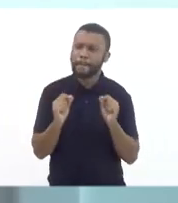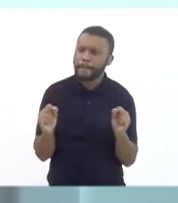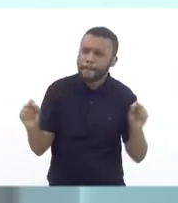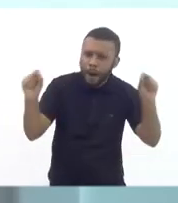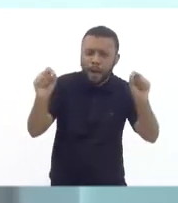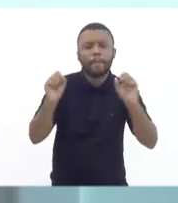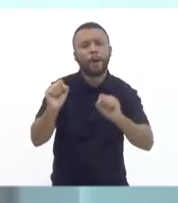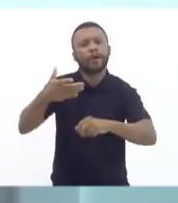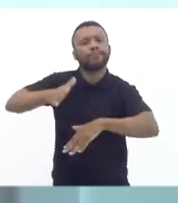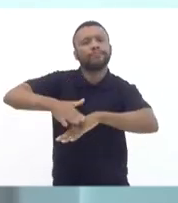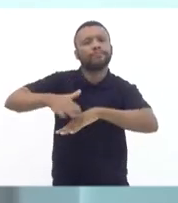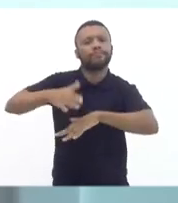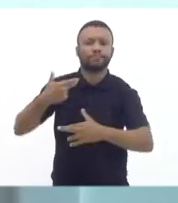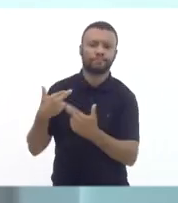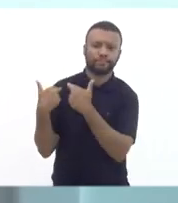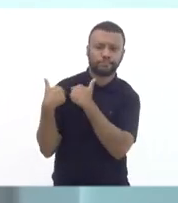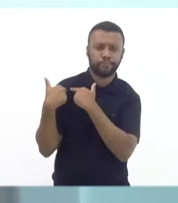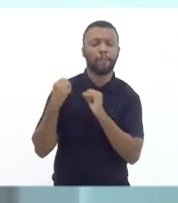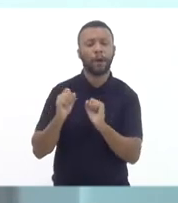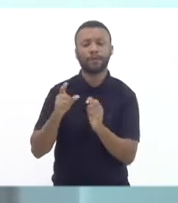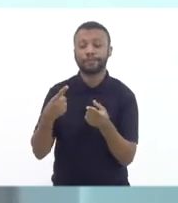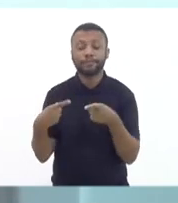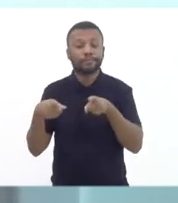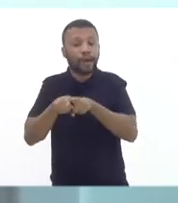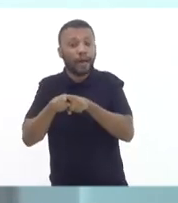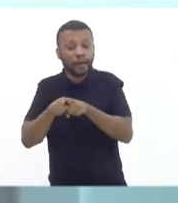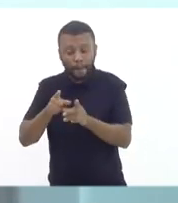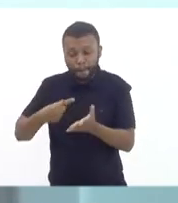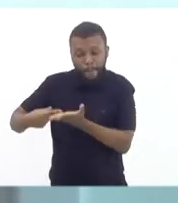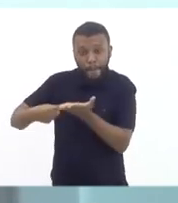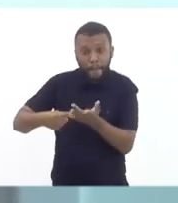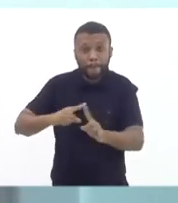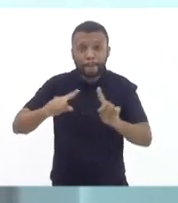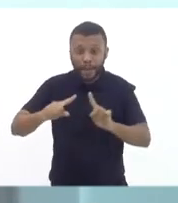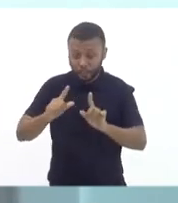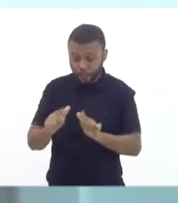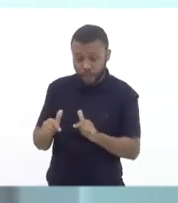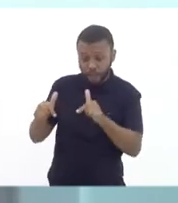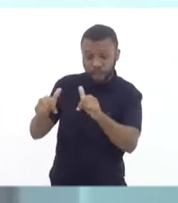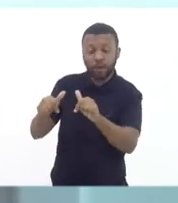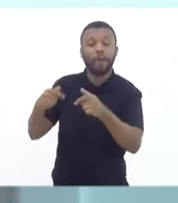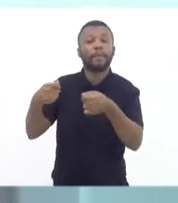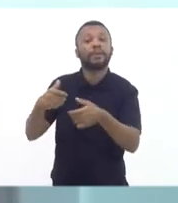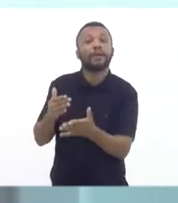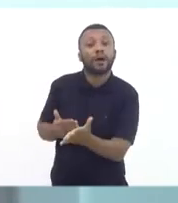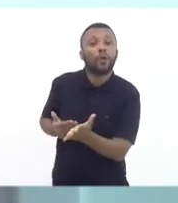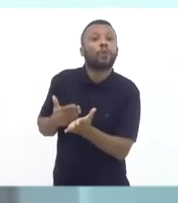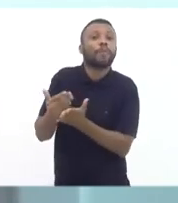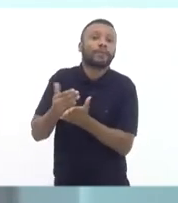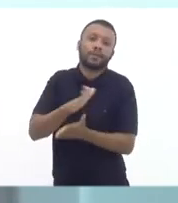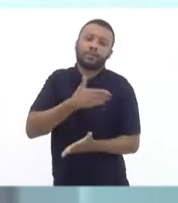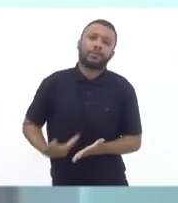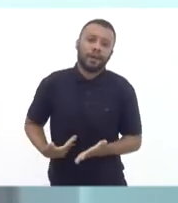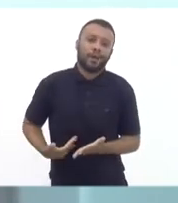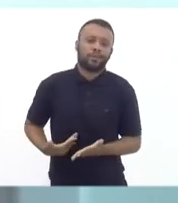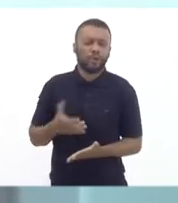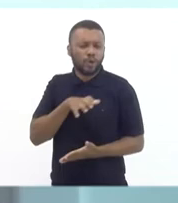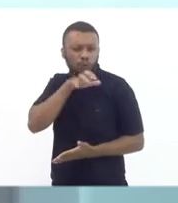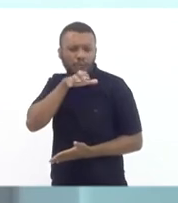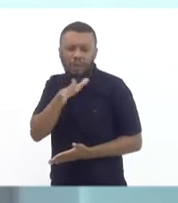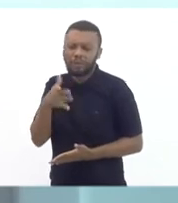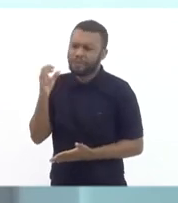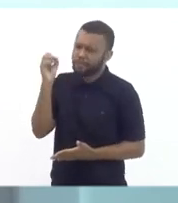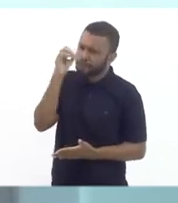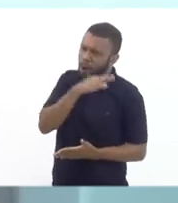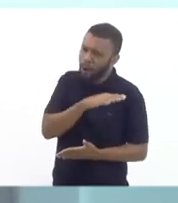essa responsabilidade, pode fazer convênio, mas isso tem que partir do poder do Estado. Esse animal já sofreu muito maus-tratos. Então, o